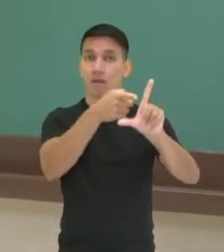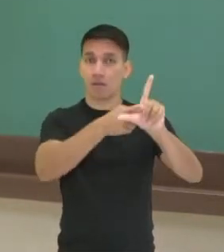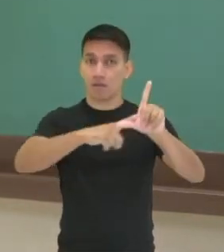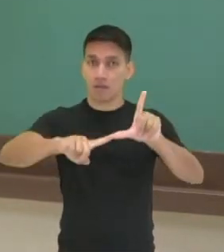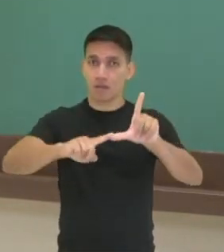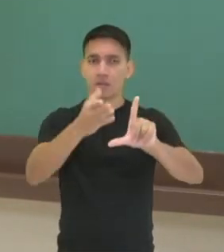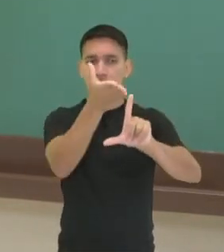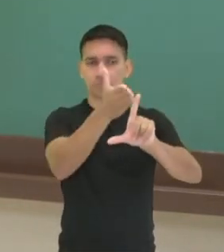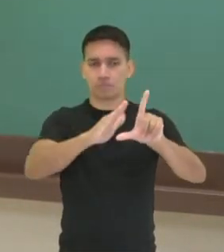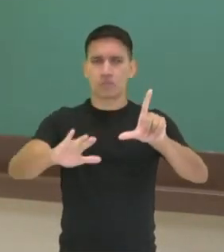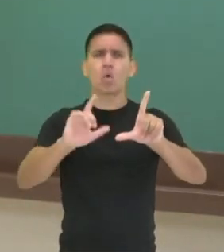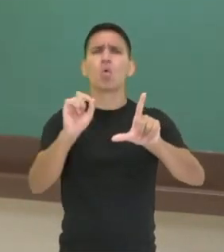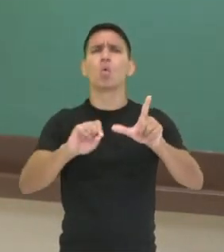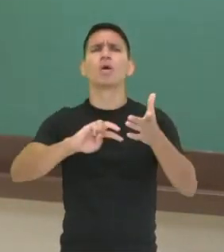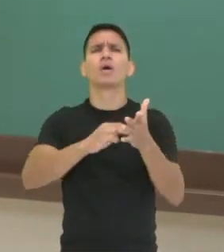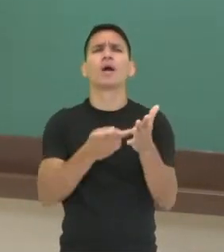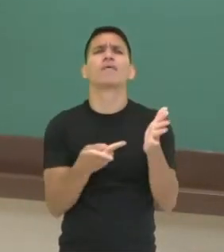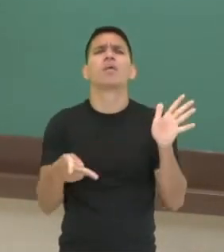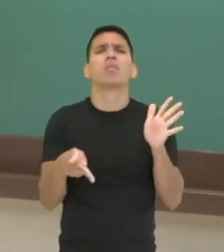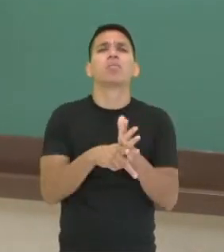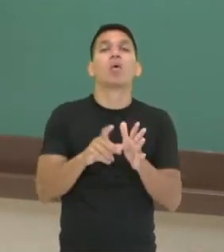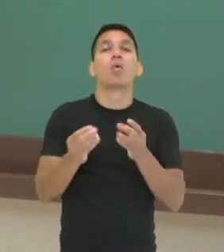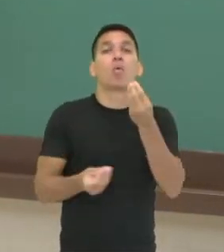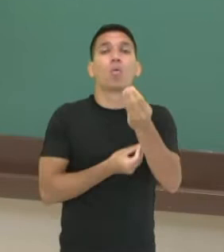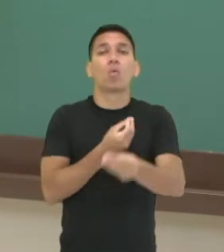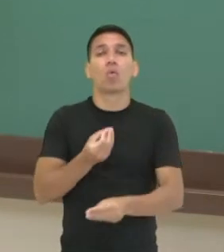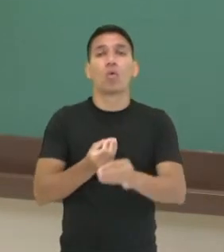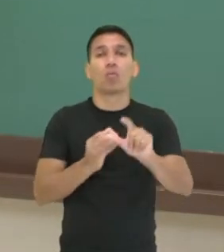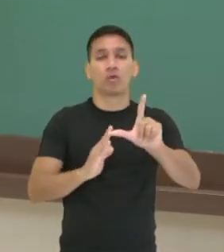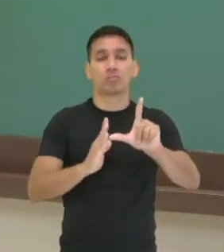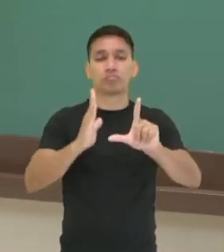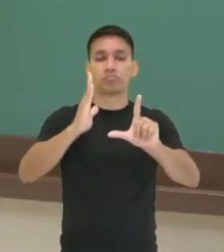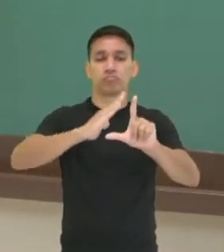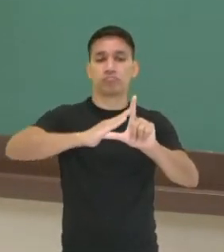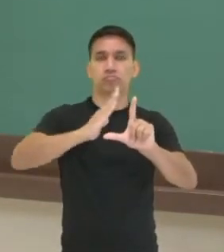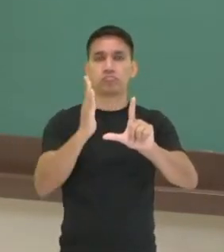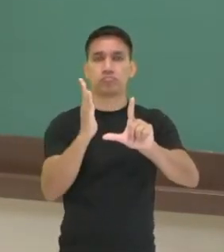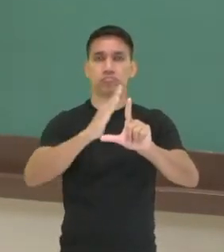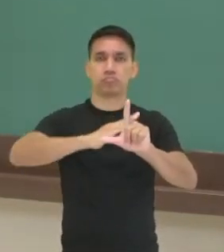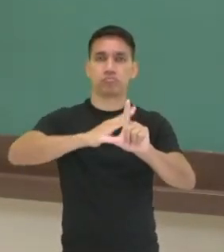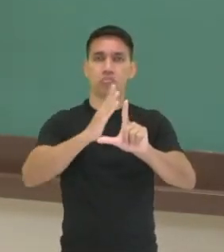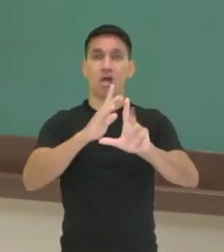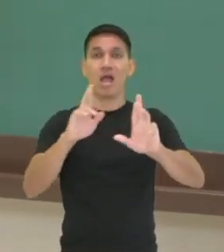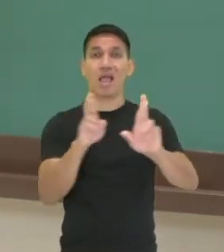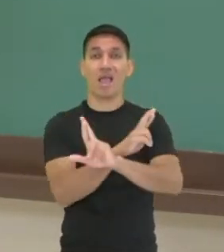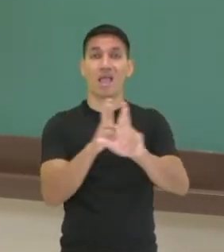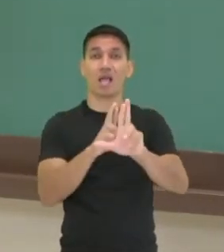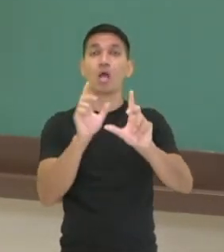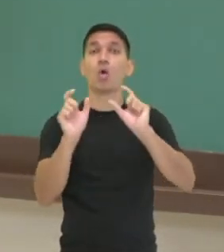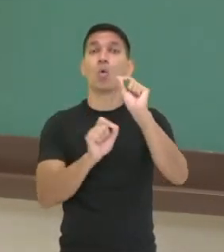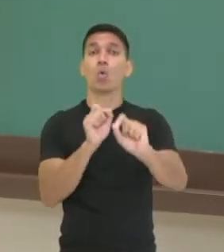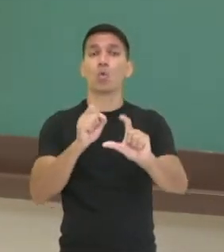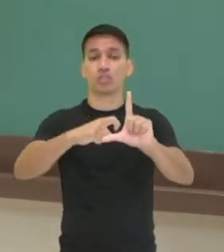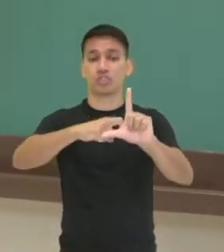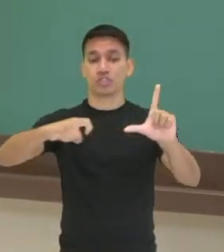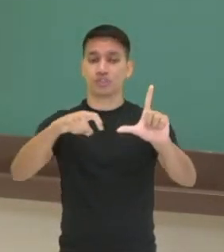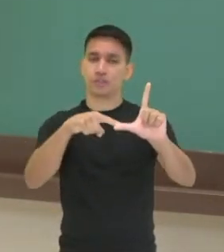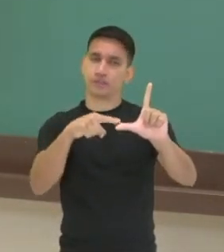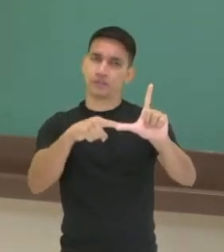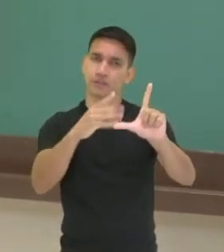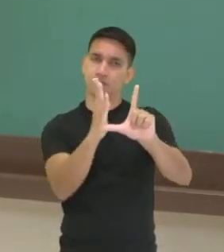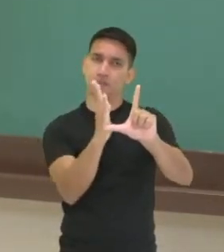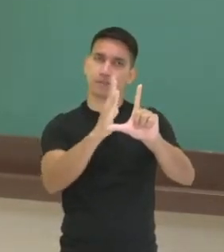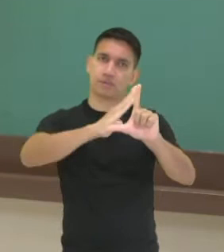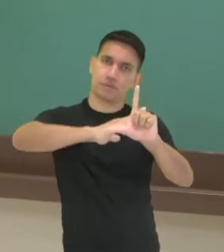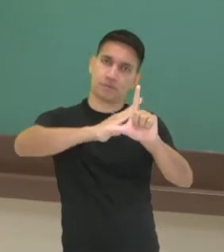que é o coeficiente angular? A inclinação que a reta vai ter em relação ao eixo x, o eixo das